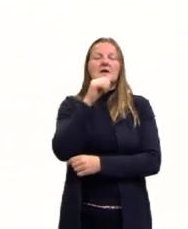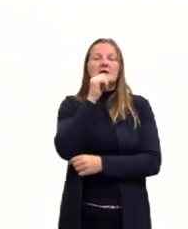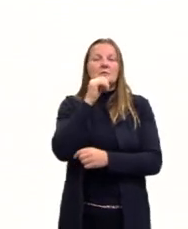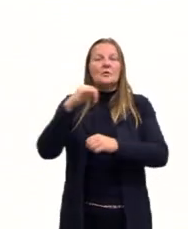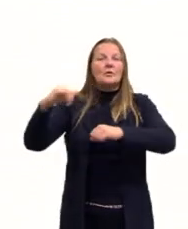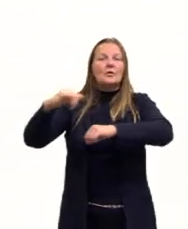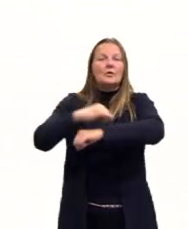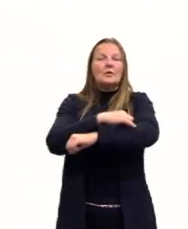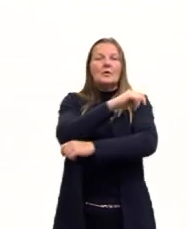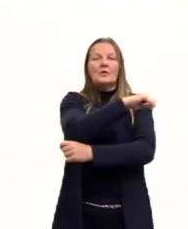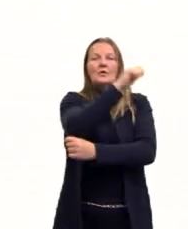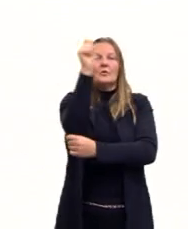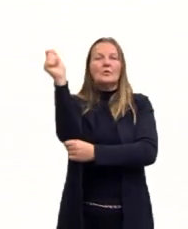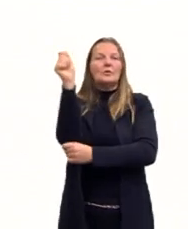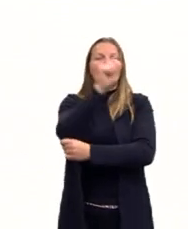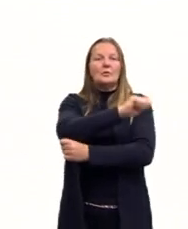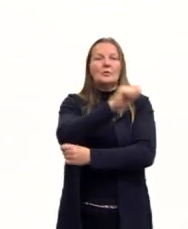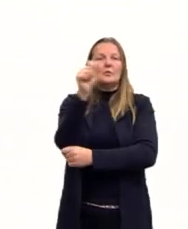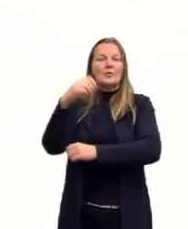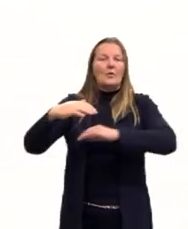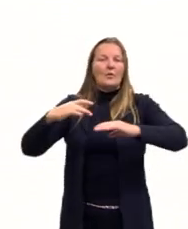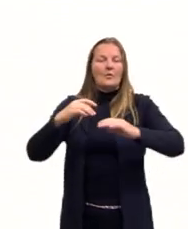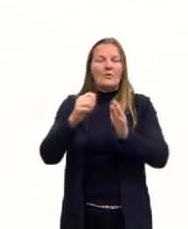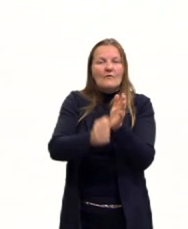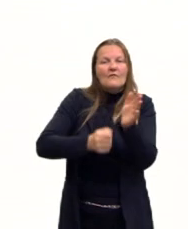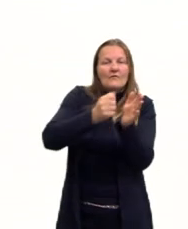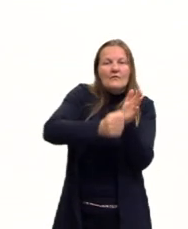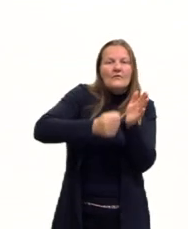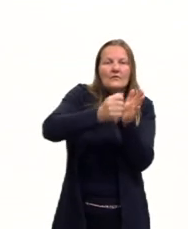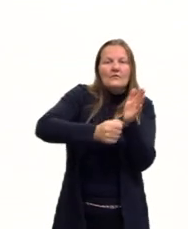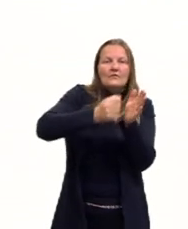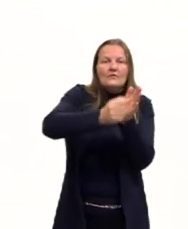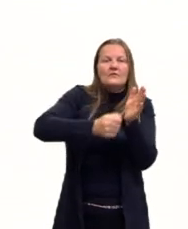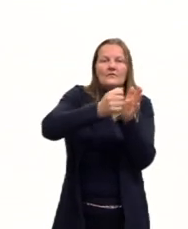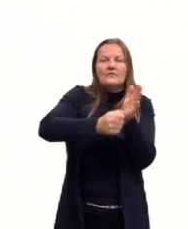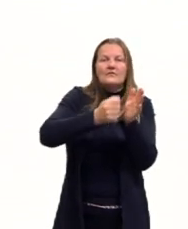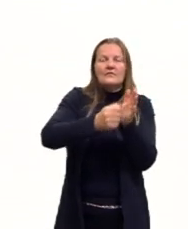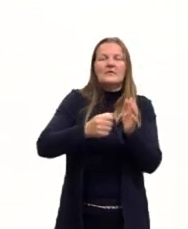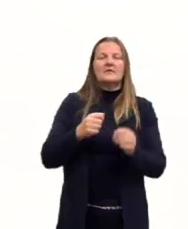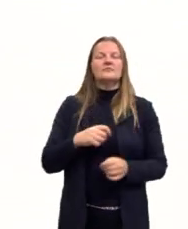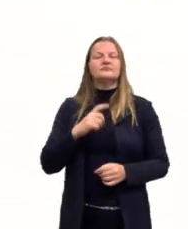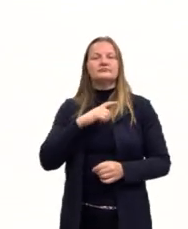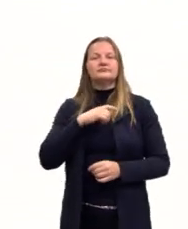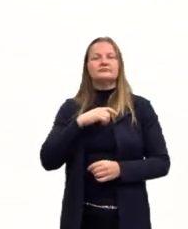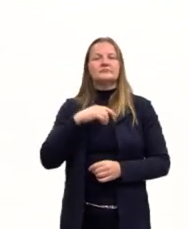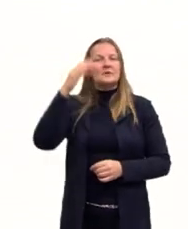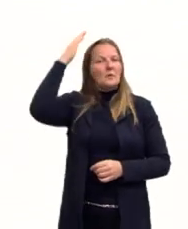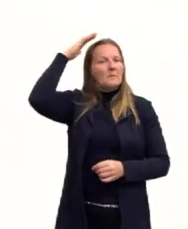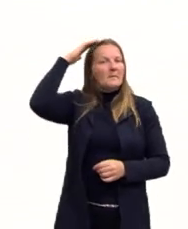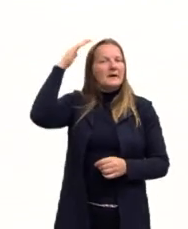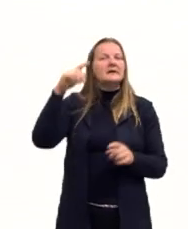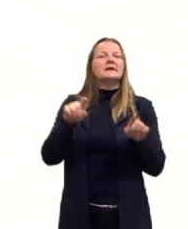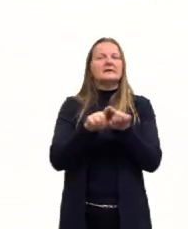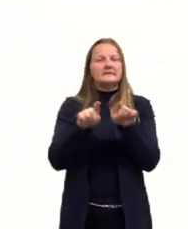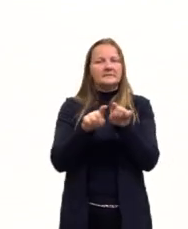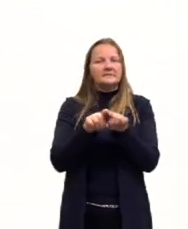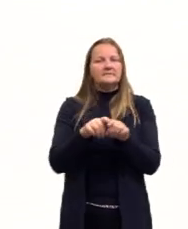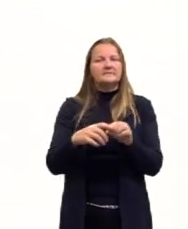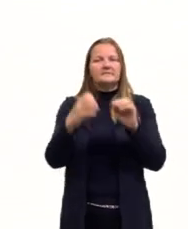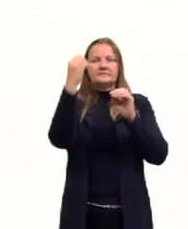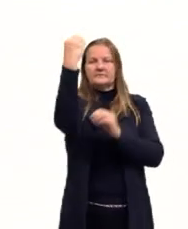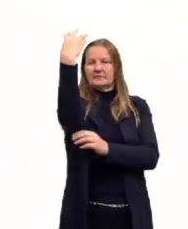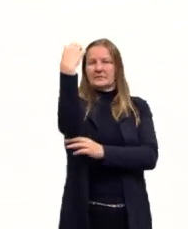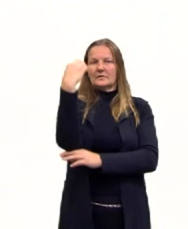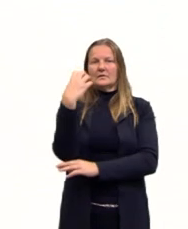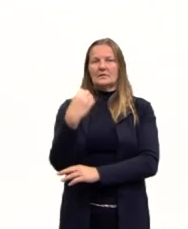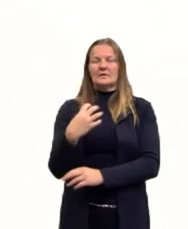por dar sinais nas estradas de ferro no Paraná ele ficou e hoje ele é usado para identificar o